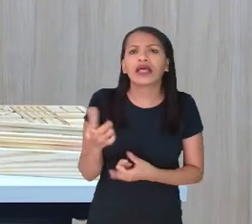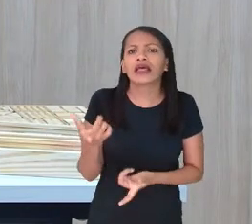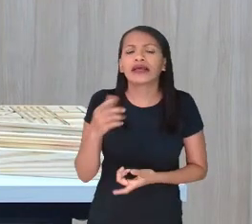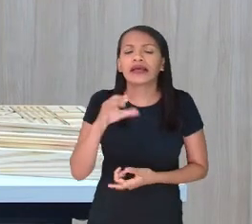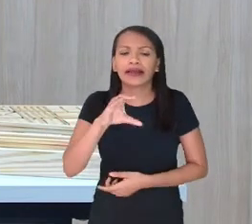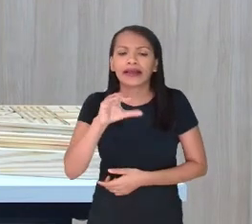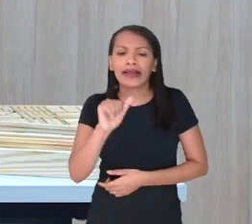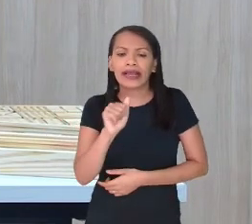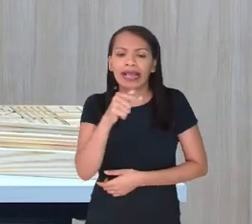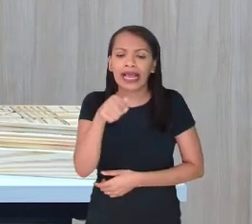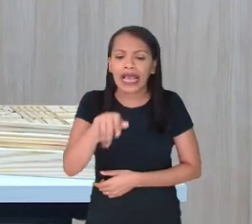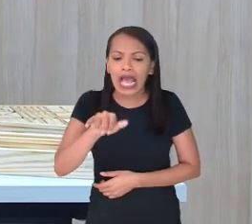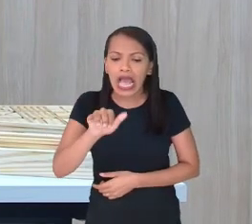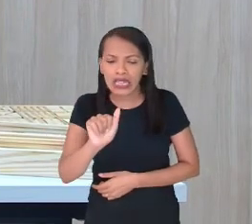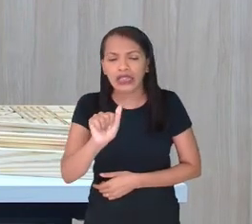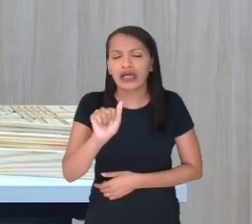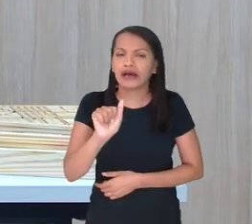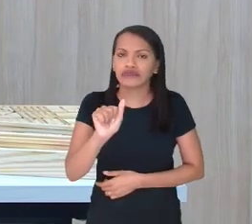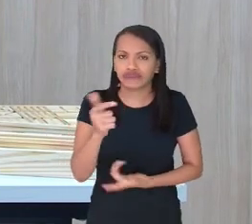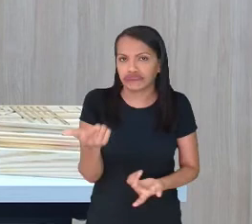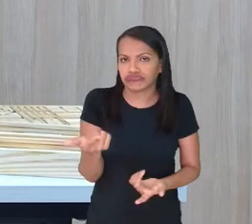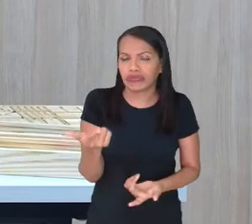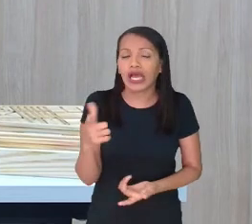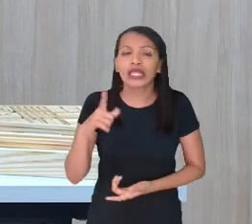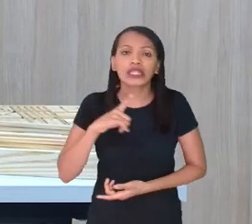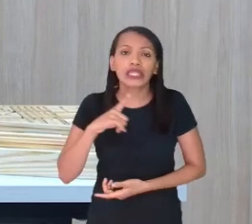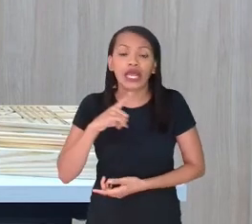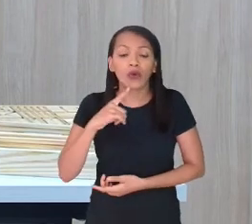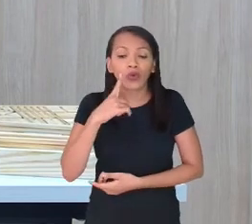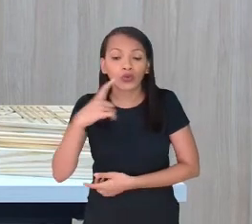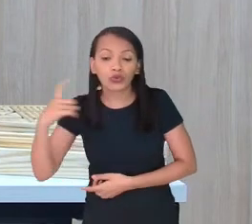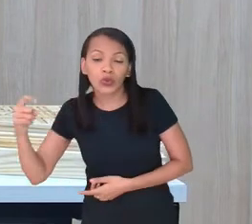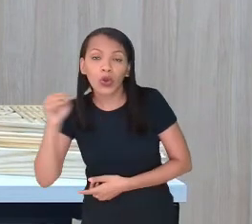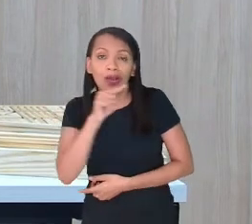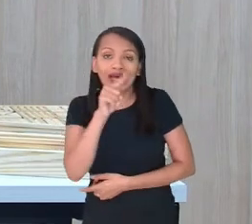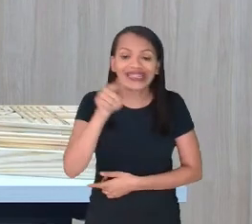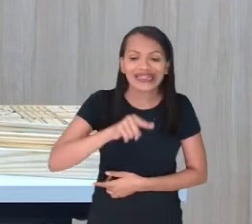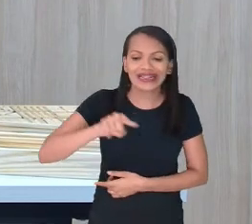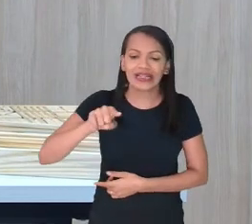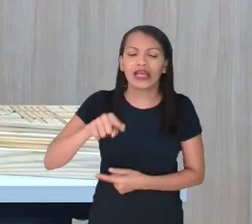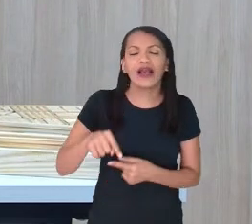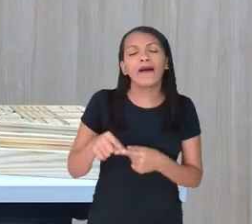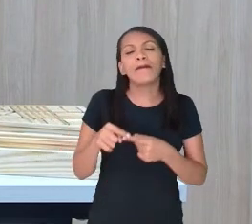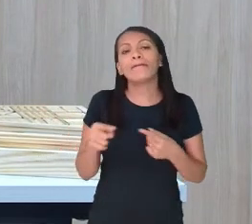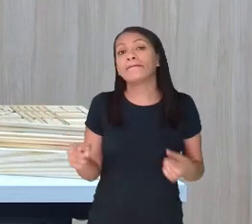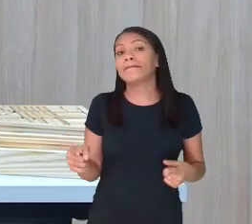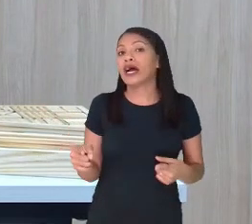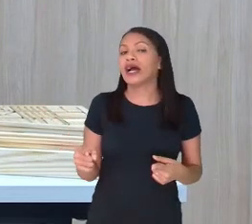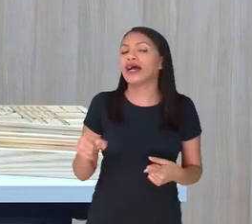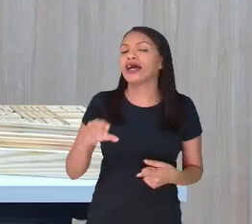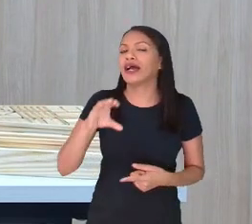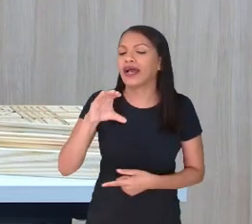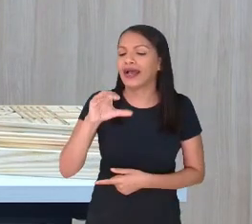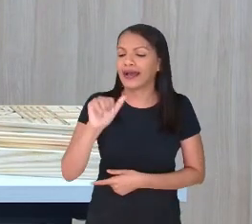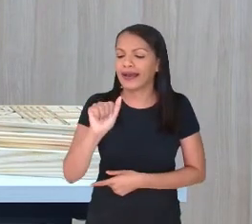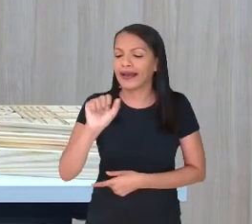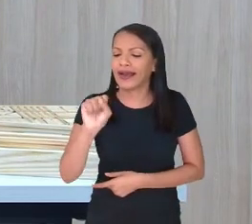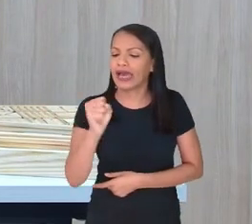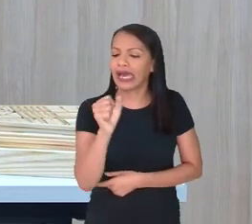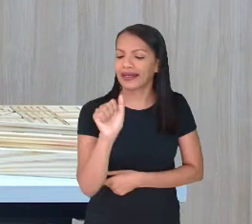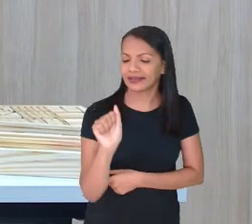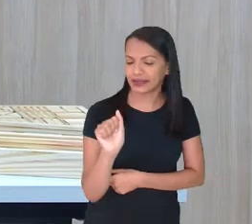Z, mas é escrito com S. Essa informação ficou ali gravada, não é? Na memória a longo prazo, e ele